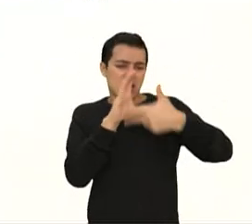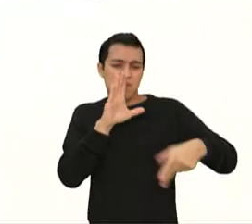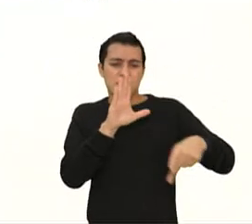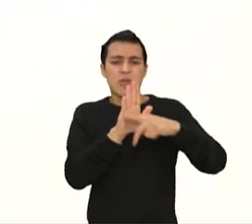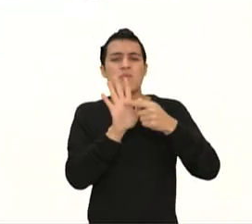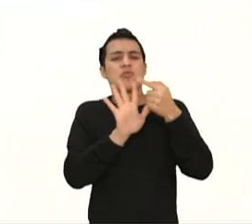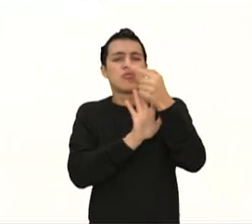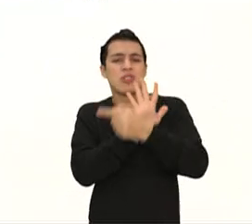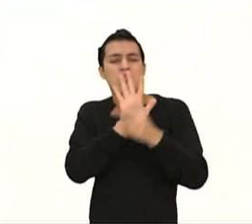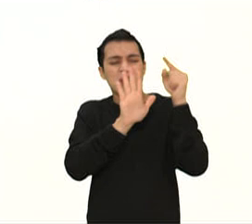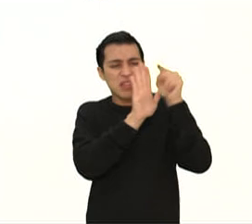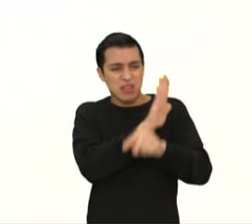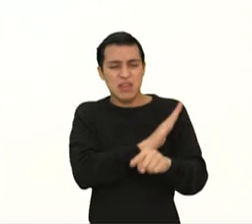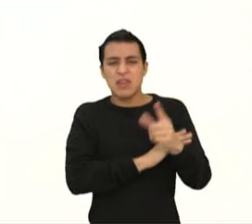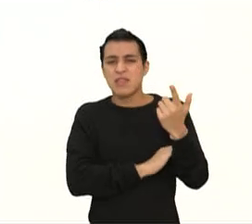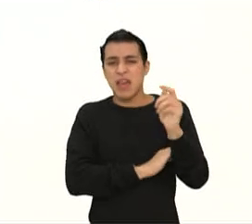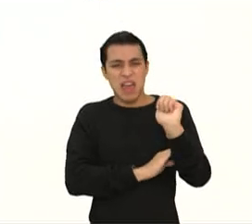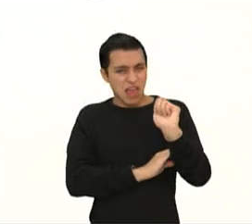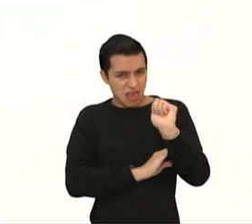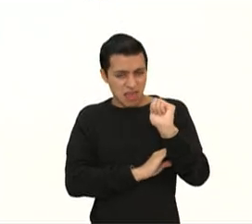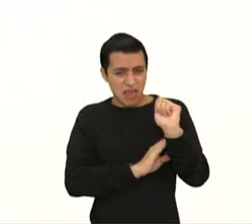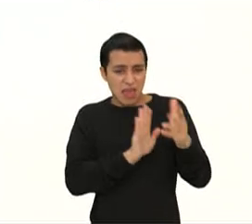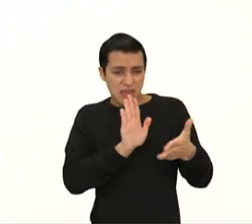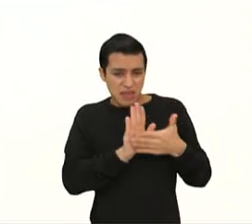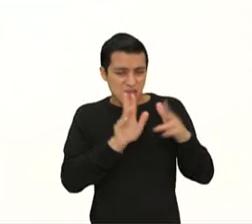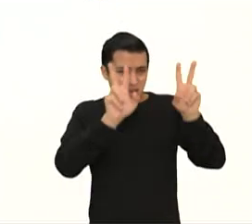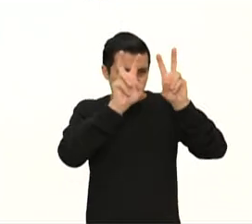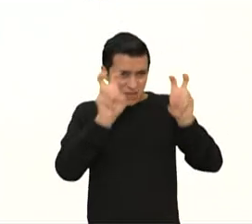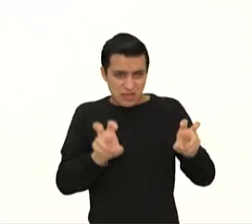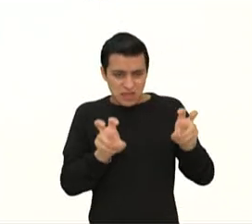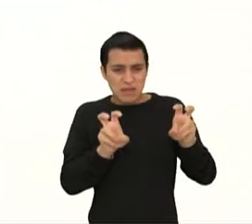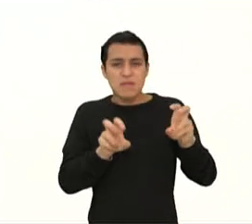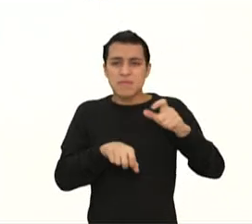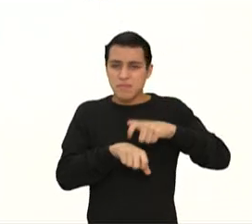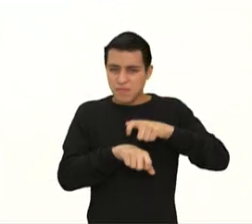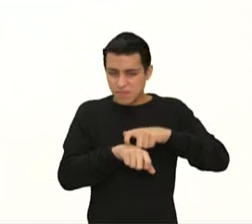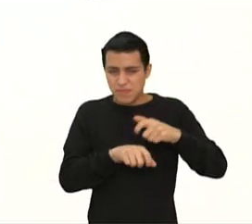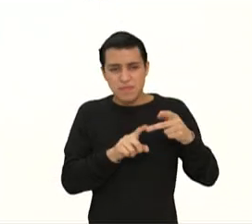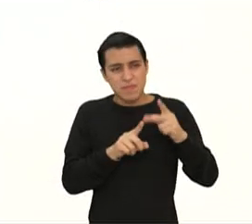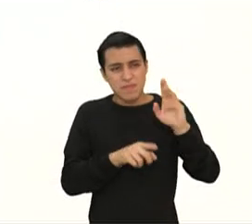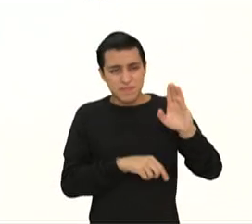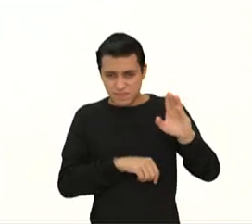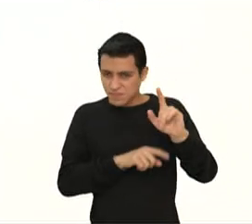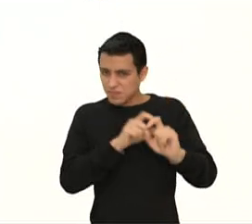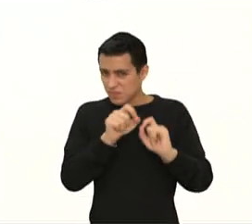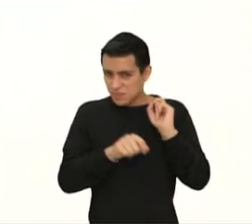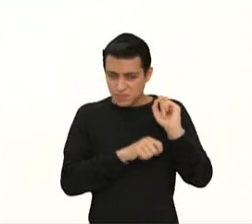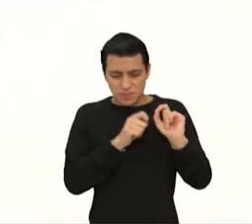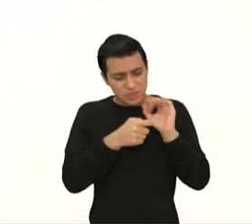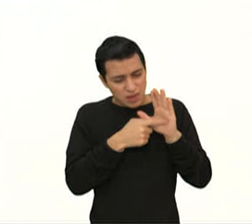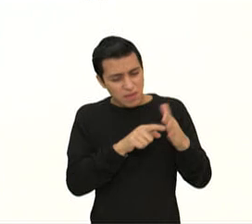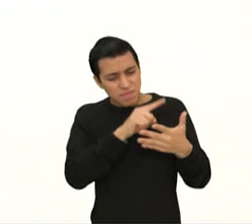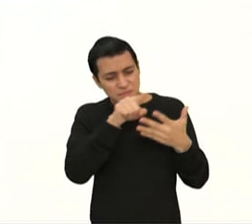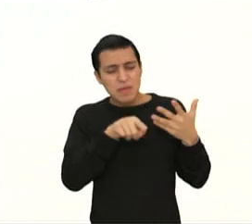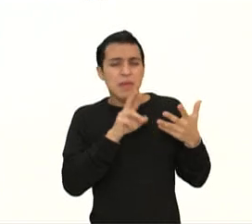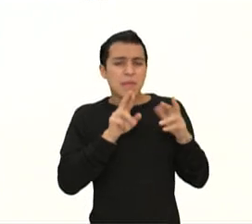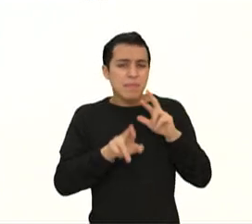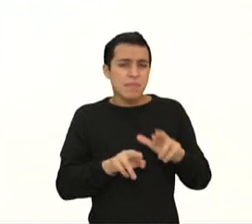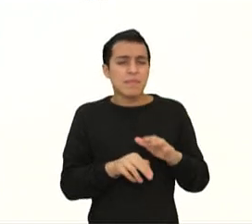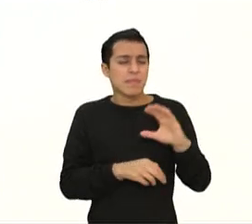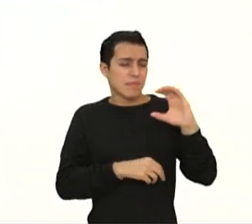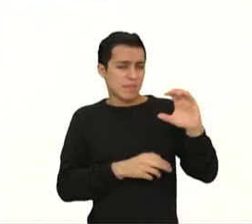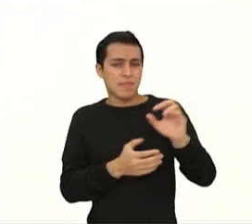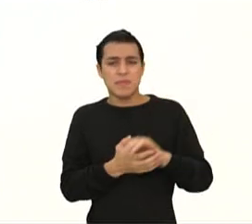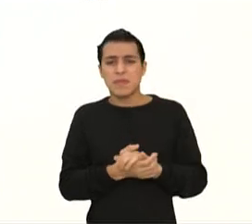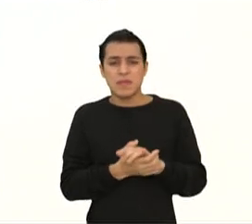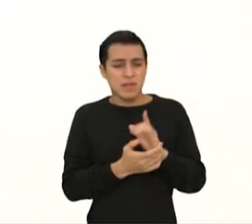gênero enquete? Letra A. Aborda temas relevantes do momento. Letra B. Apresenta opções de respostas. Letra